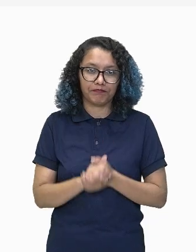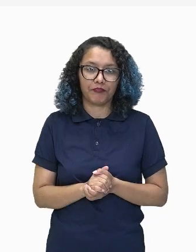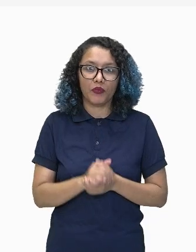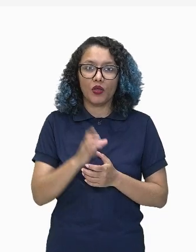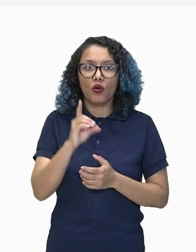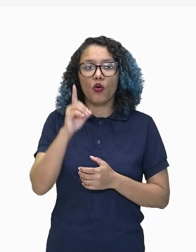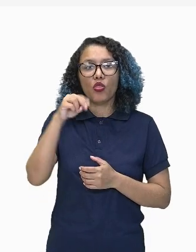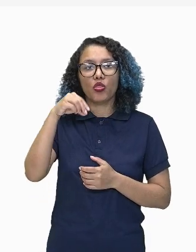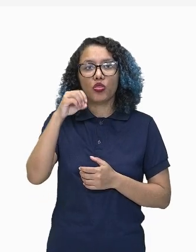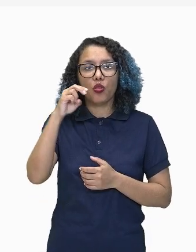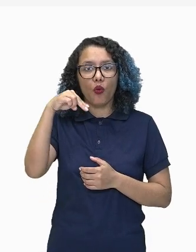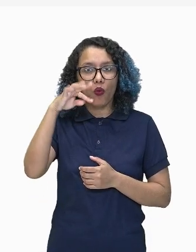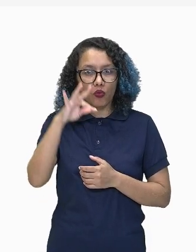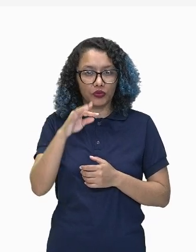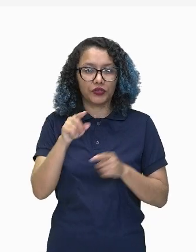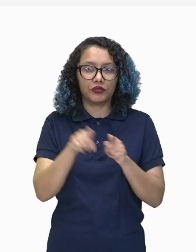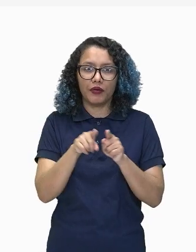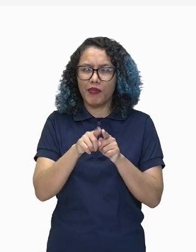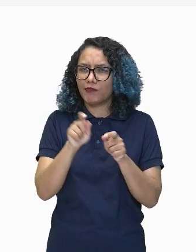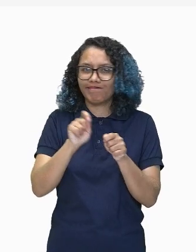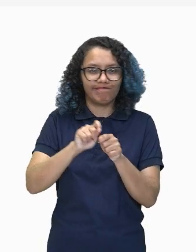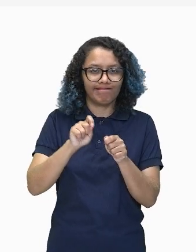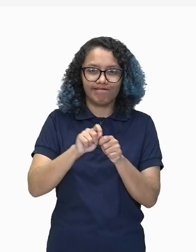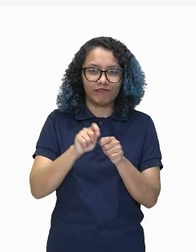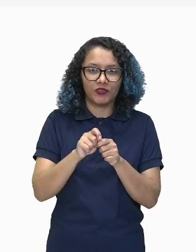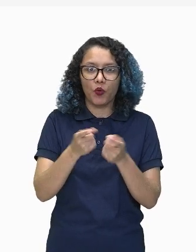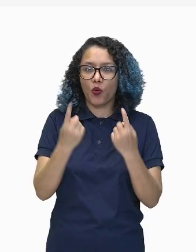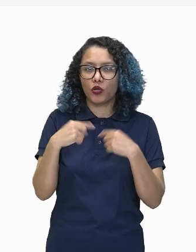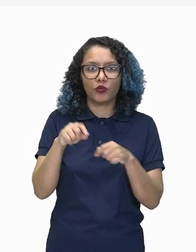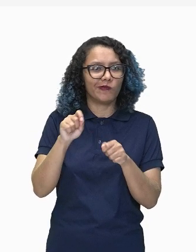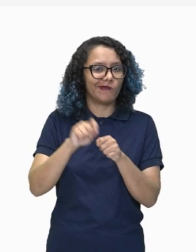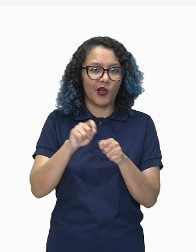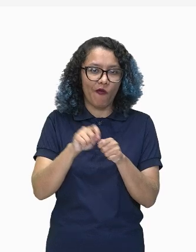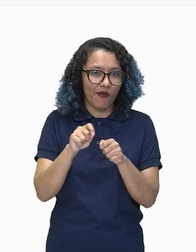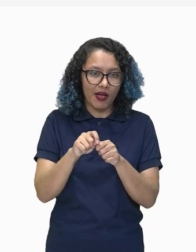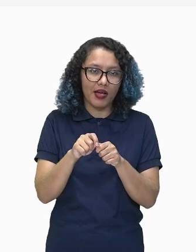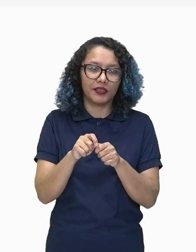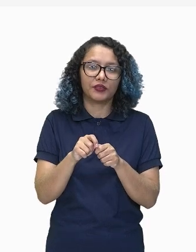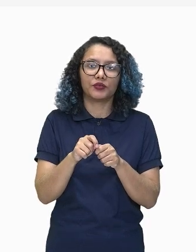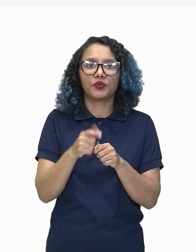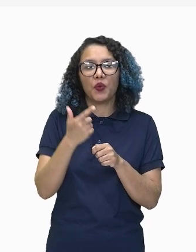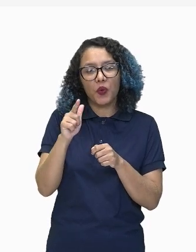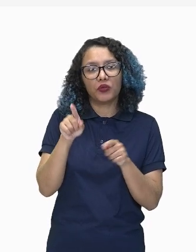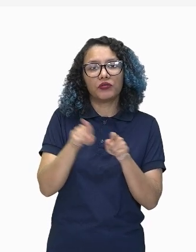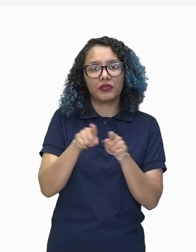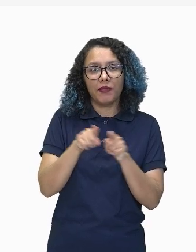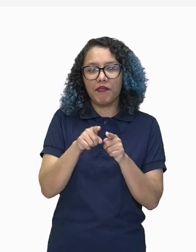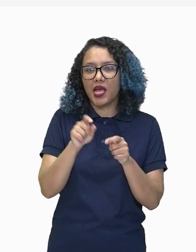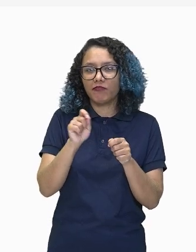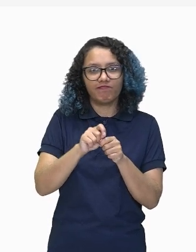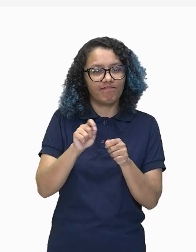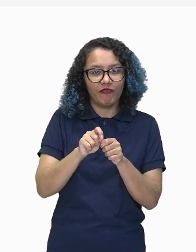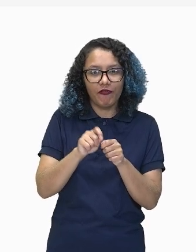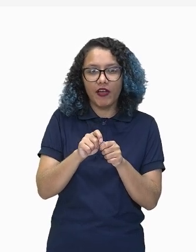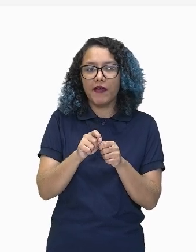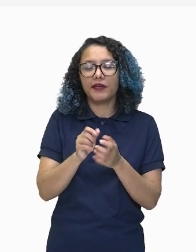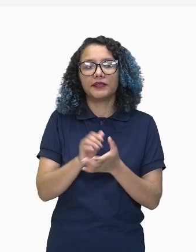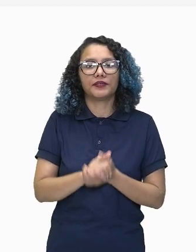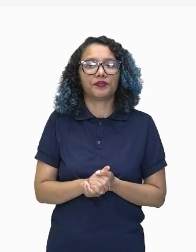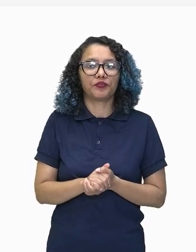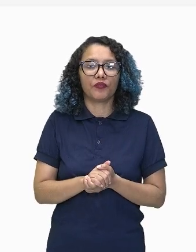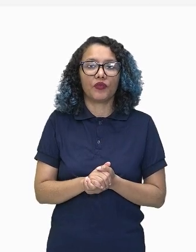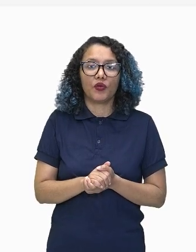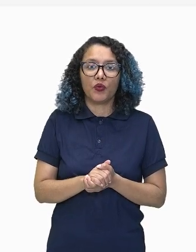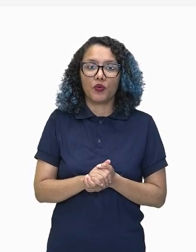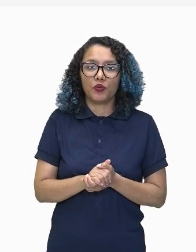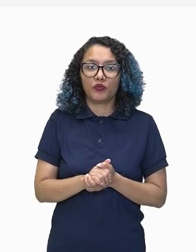não fazem. Does not, doesn't, não faz. Did not, ou didn't, não fez. Will not, won't, aqui